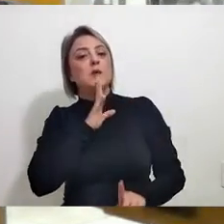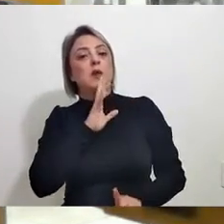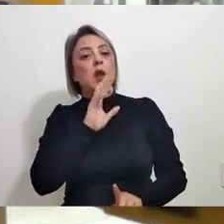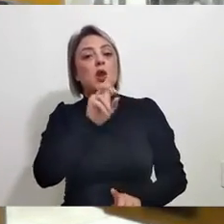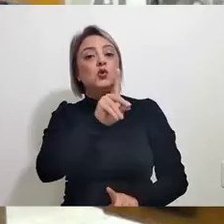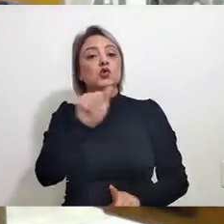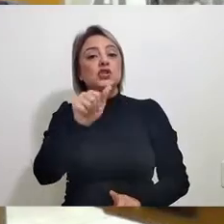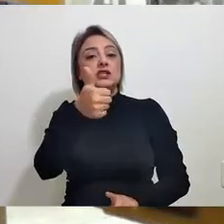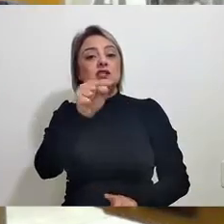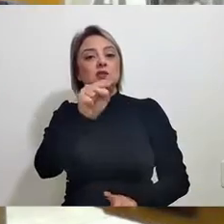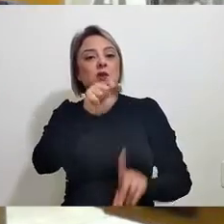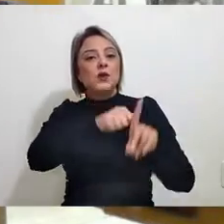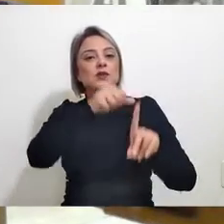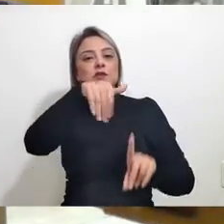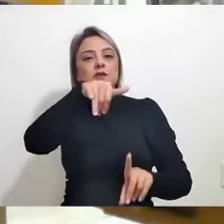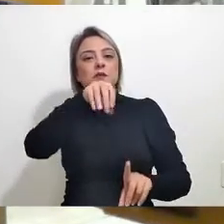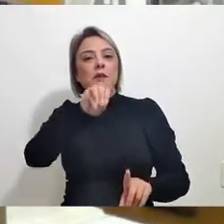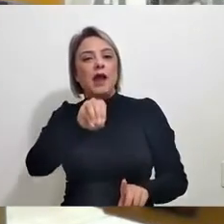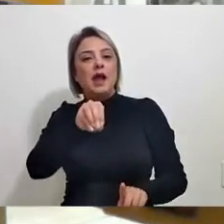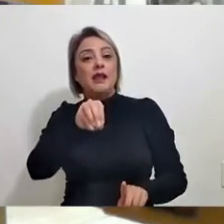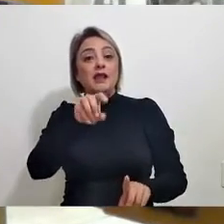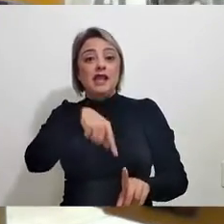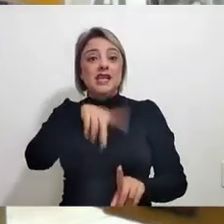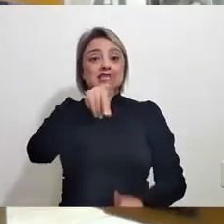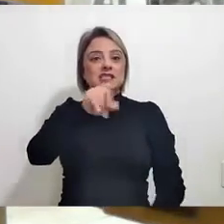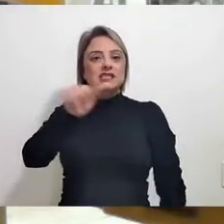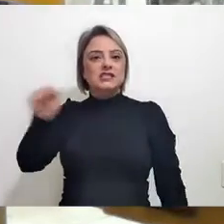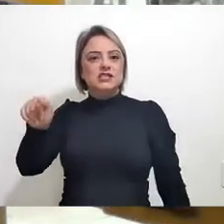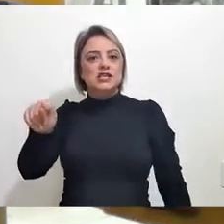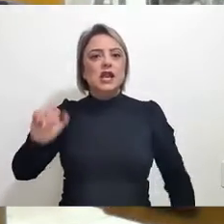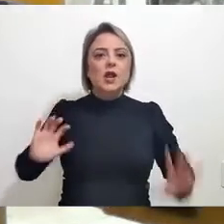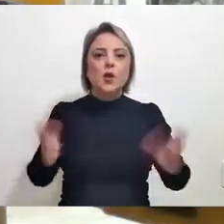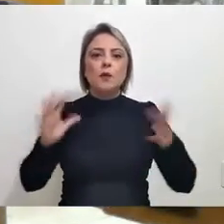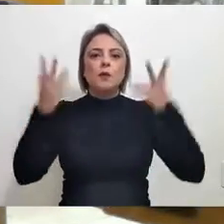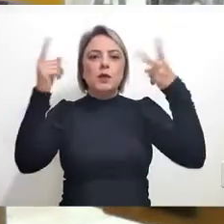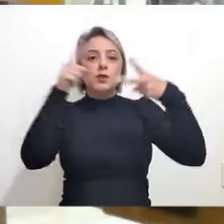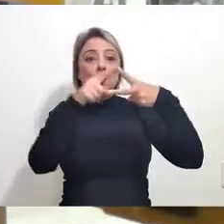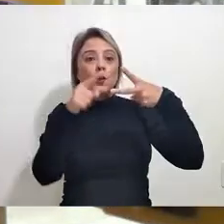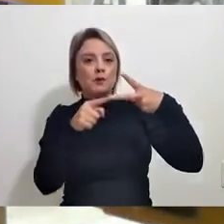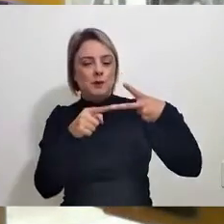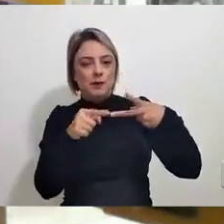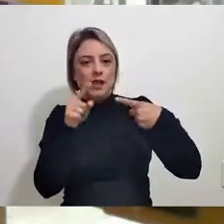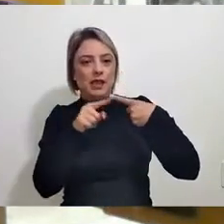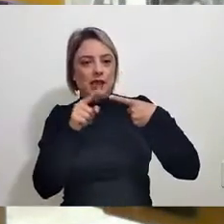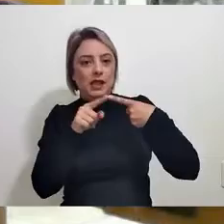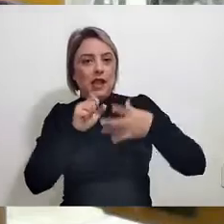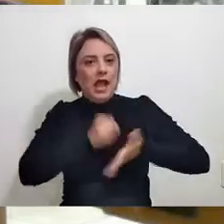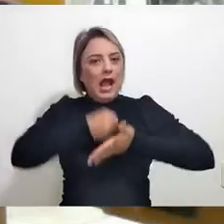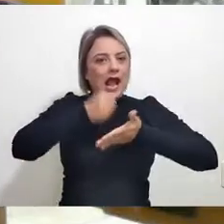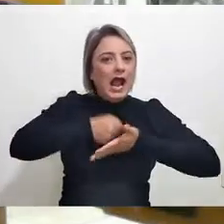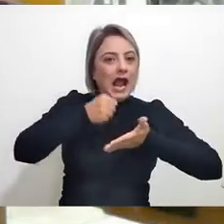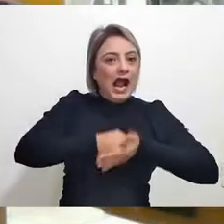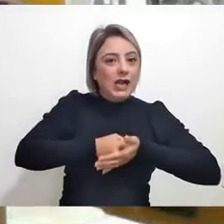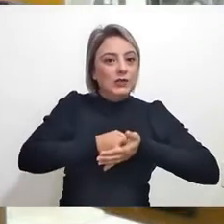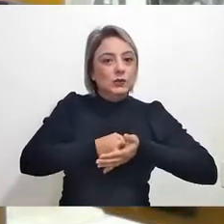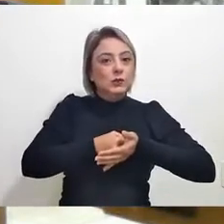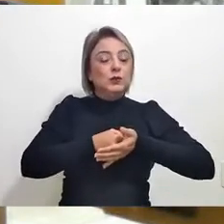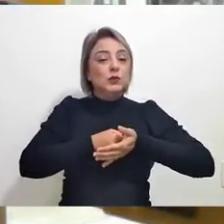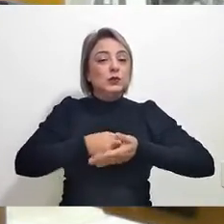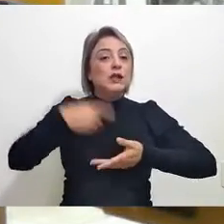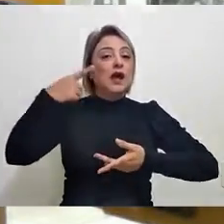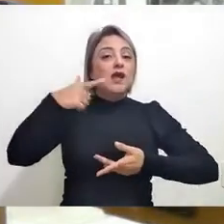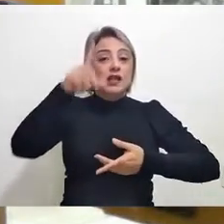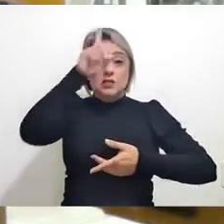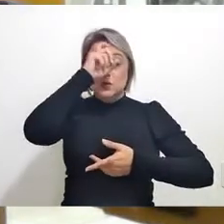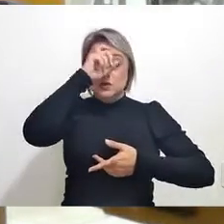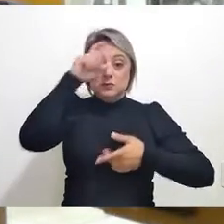por aquele crime. E aí, isso ficou tão, foi tão divulgado, que aí criou-se a lei do 18 de maio,